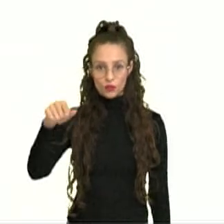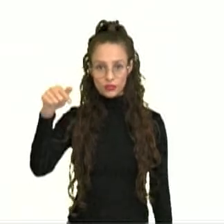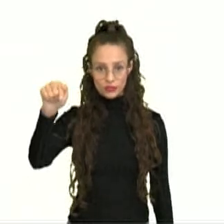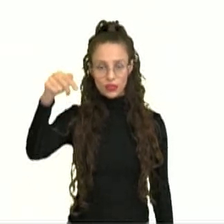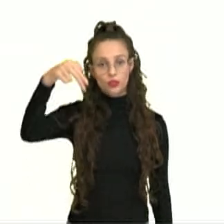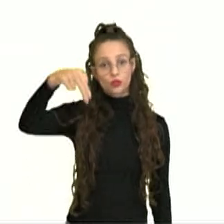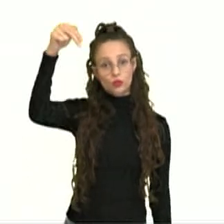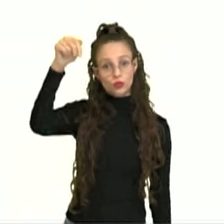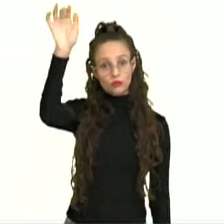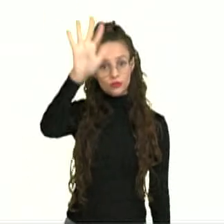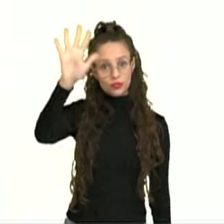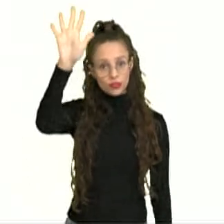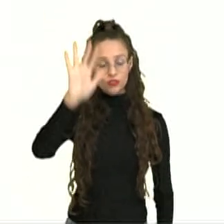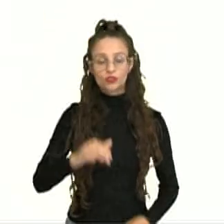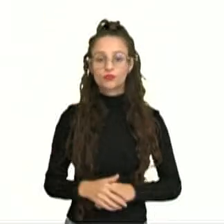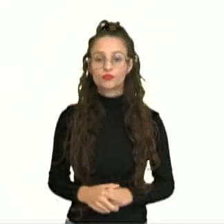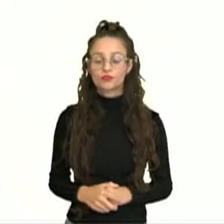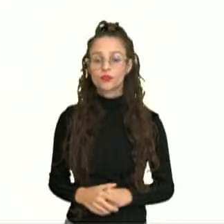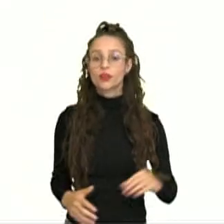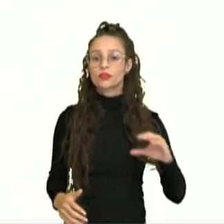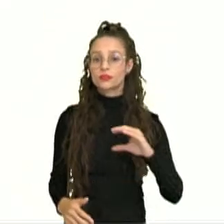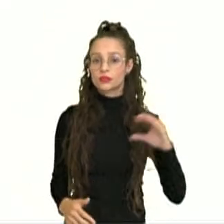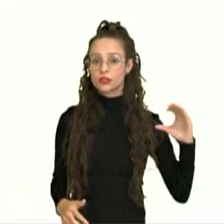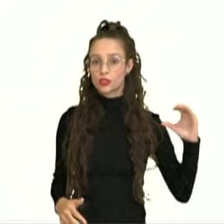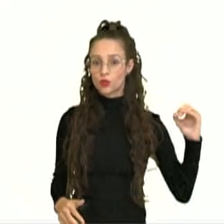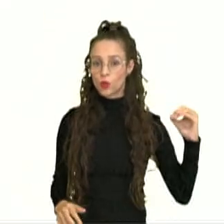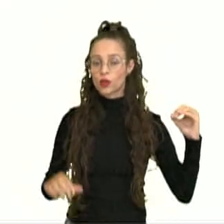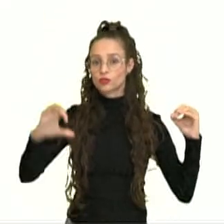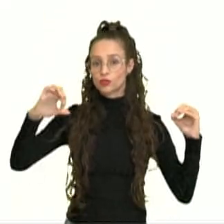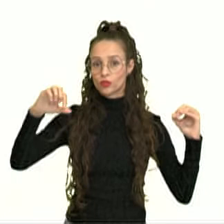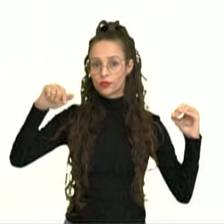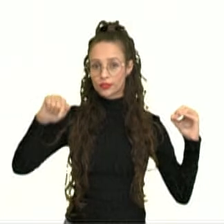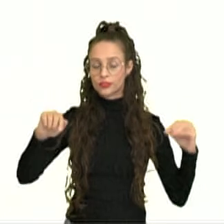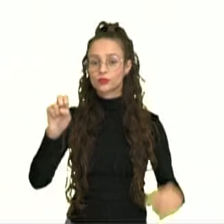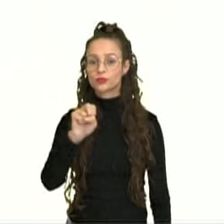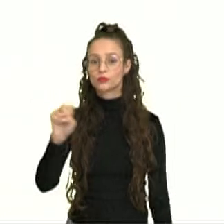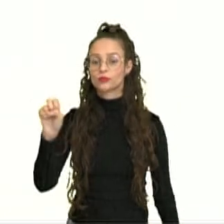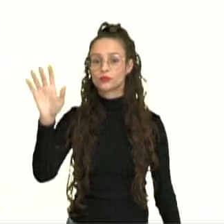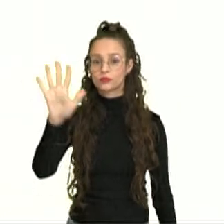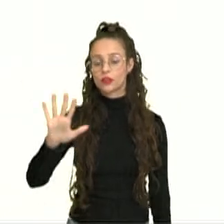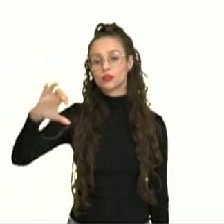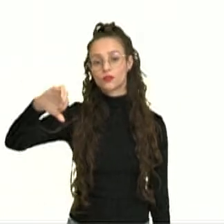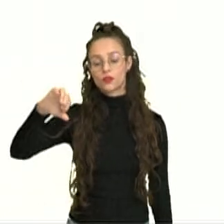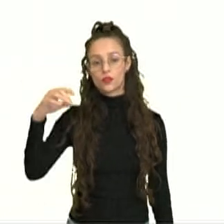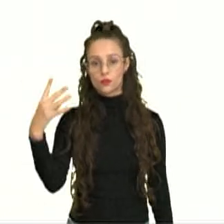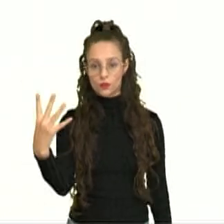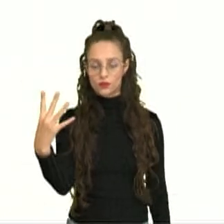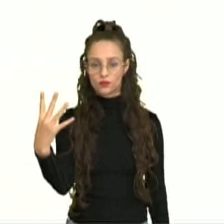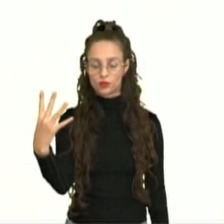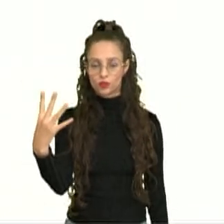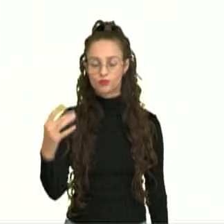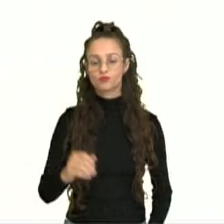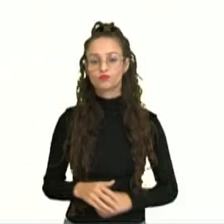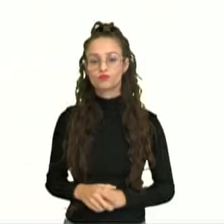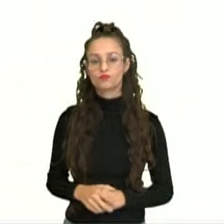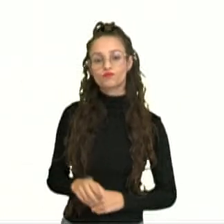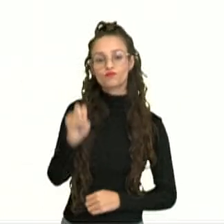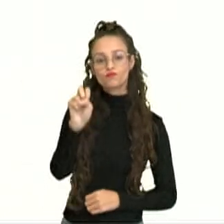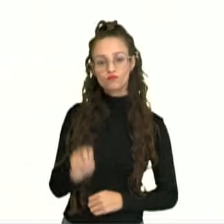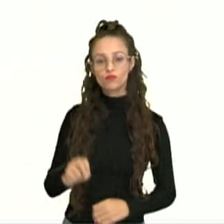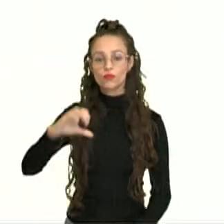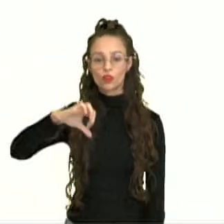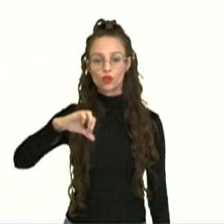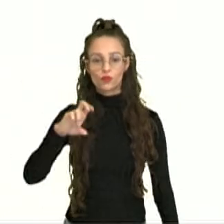89,7 no nordeste, na centro-oeste 97, na sudeste 94, na região sul